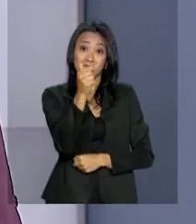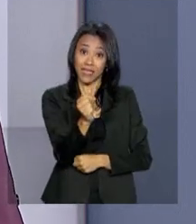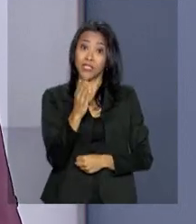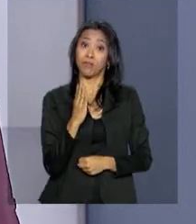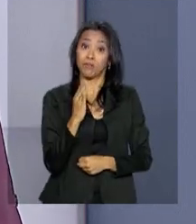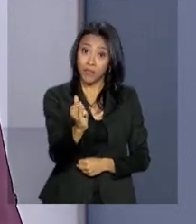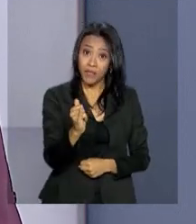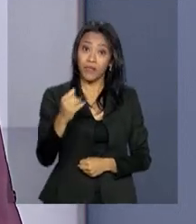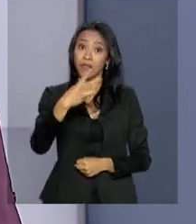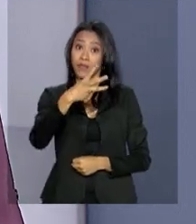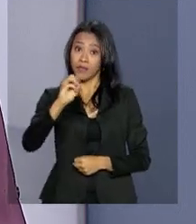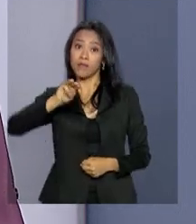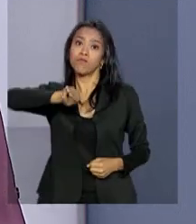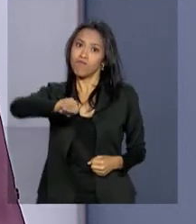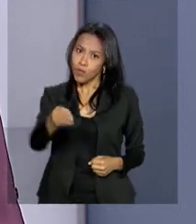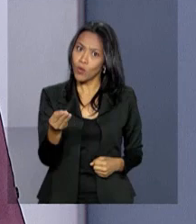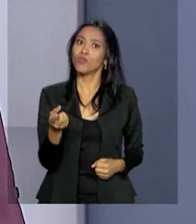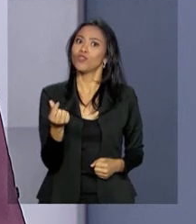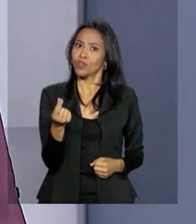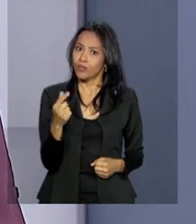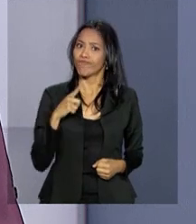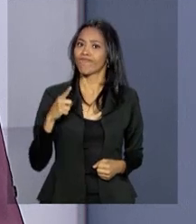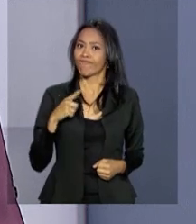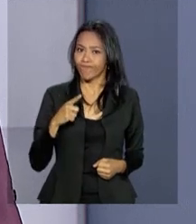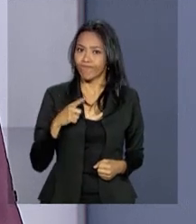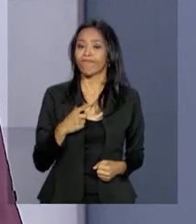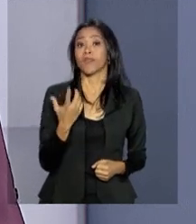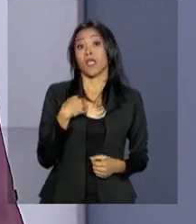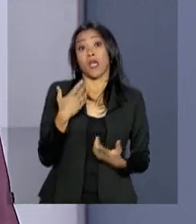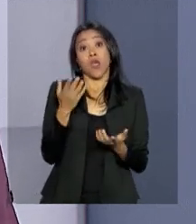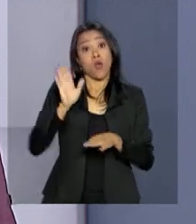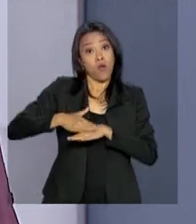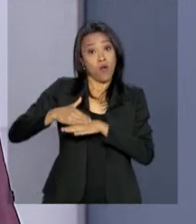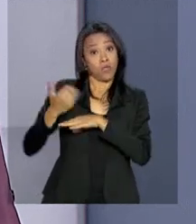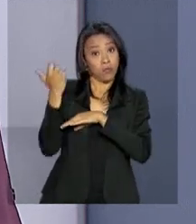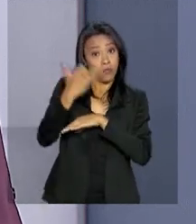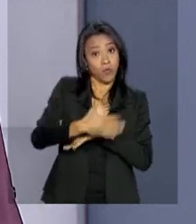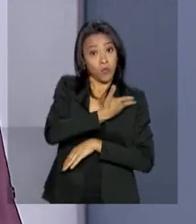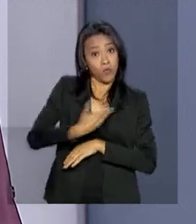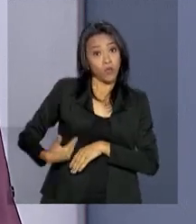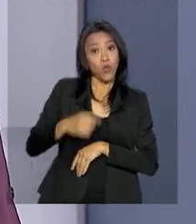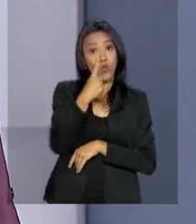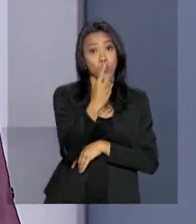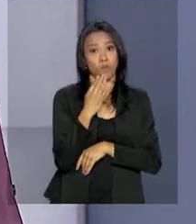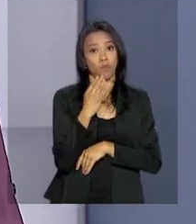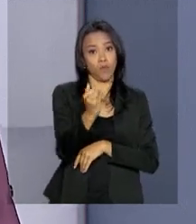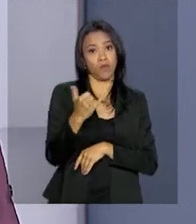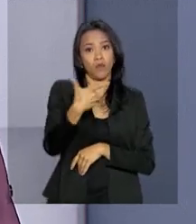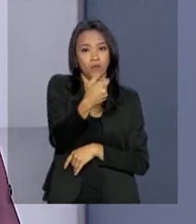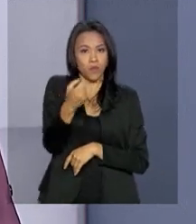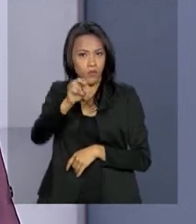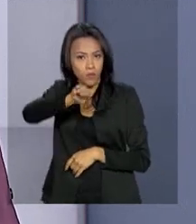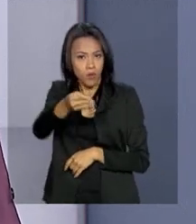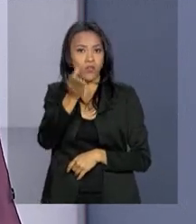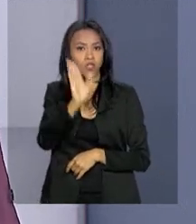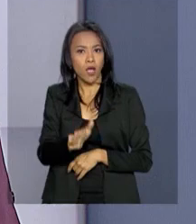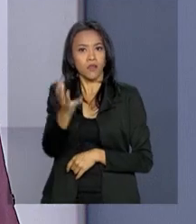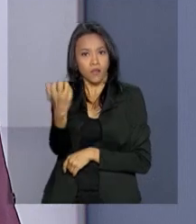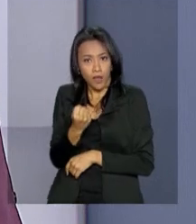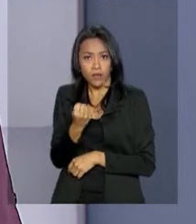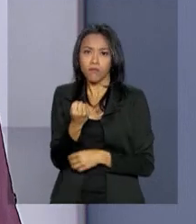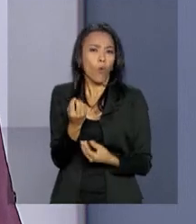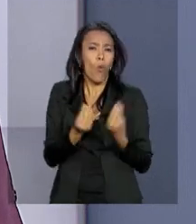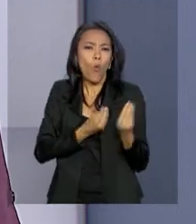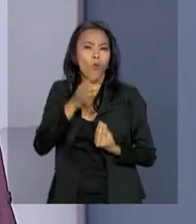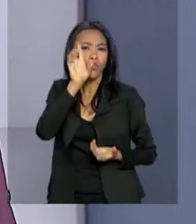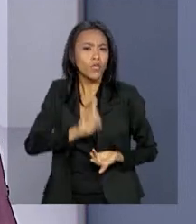de reais disponíveis de acordo com o governo cerca de 1 bilhão e 200 milhões já foram sacados para ter direito ao benefício é